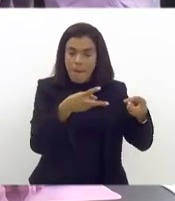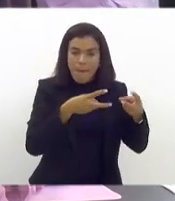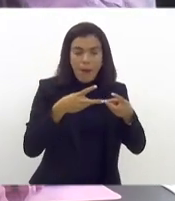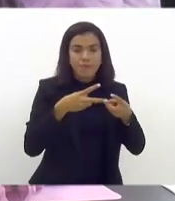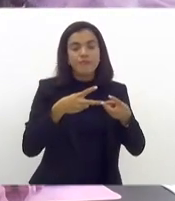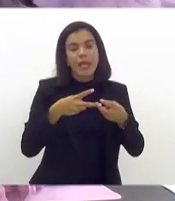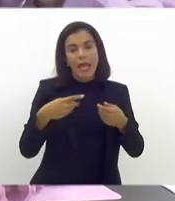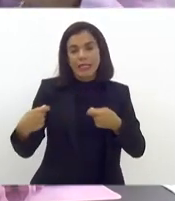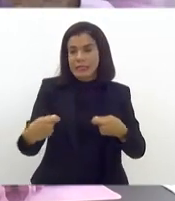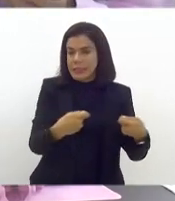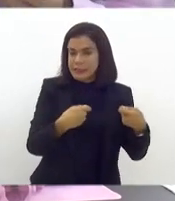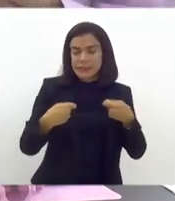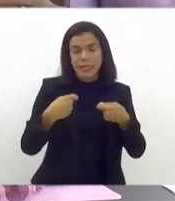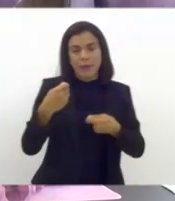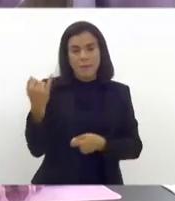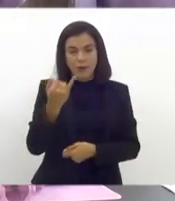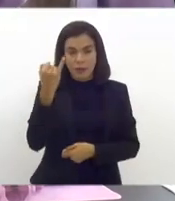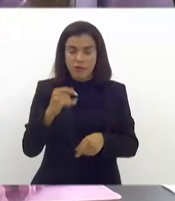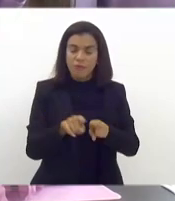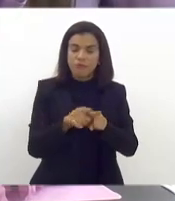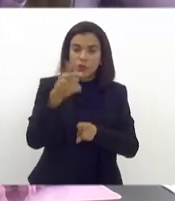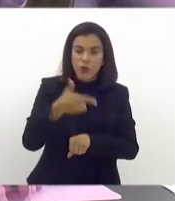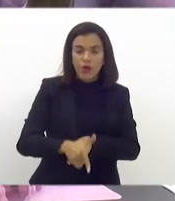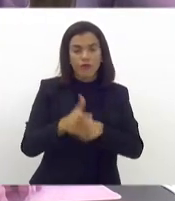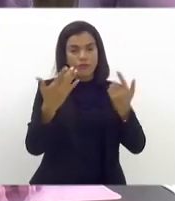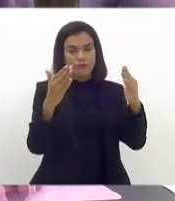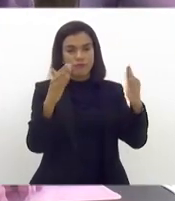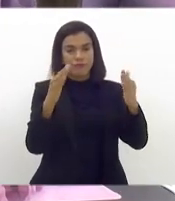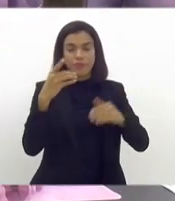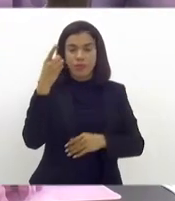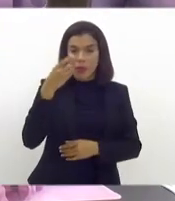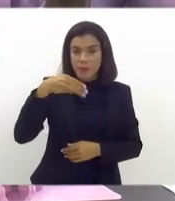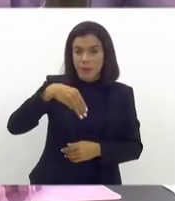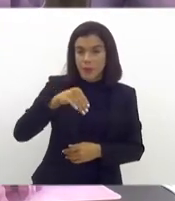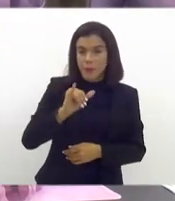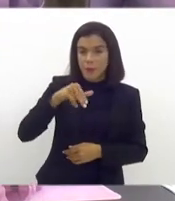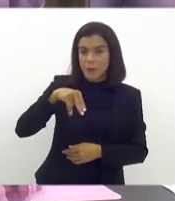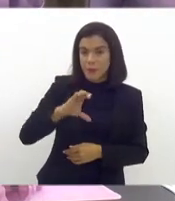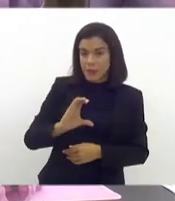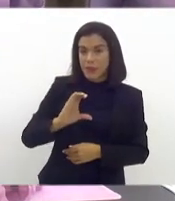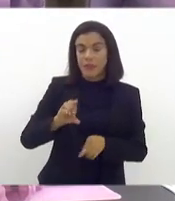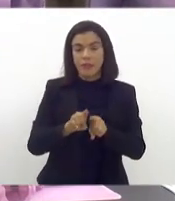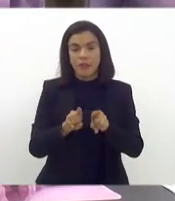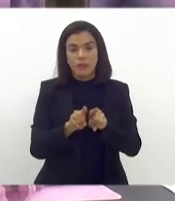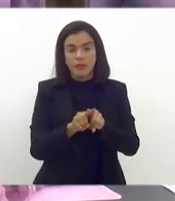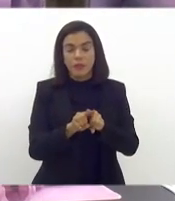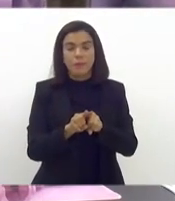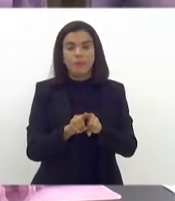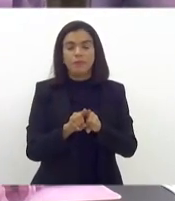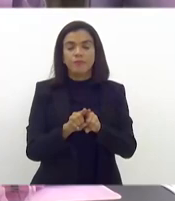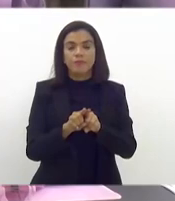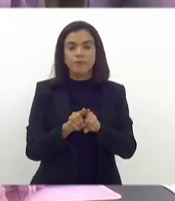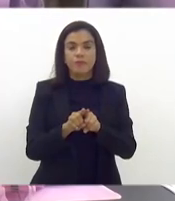é extremamente meritório o projeto. Queria saudar, então, mais uma vez o deputado Carlos Mink e dizer que, pelo fato